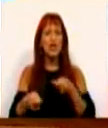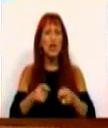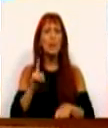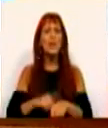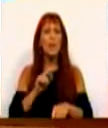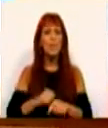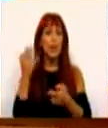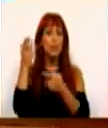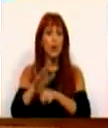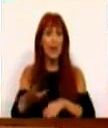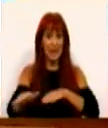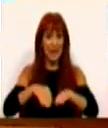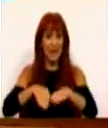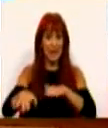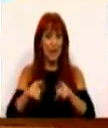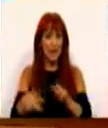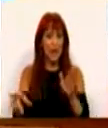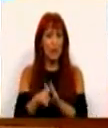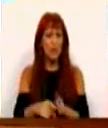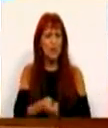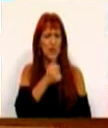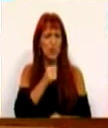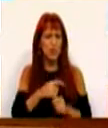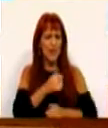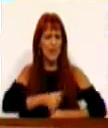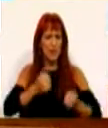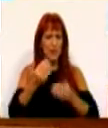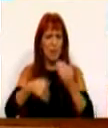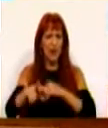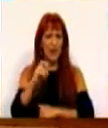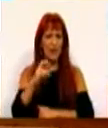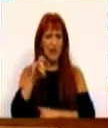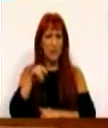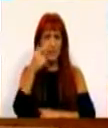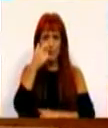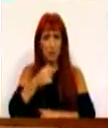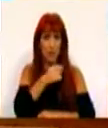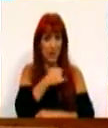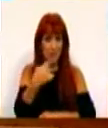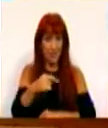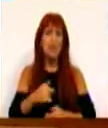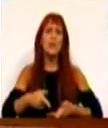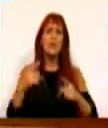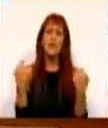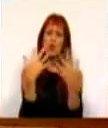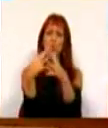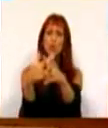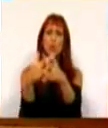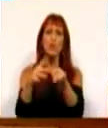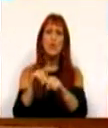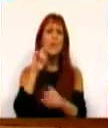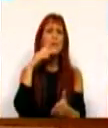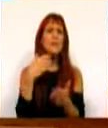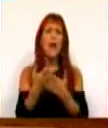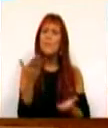tempo. Por exemplo, a Itália, uma lei determina que as cidades com mais de 30 mil habitantes devem dispor de uma estrutura destinada a